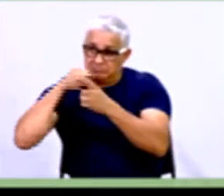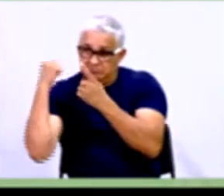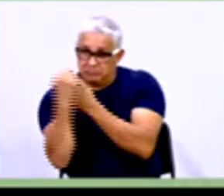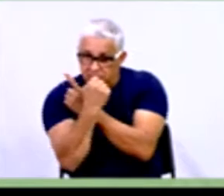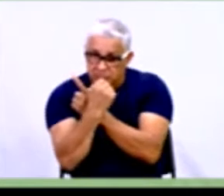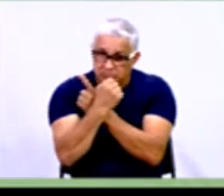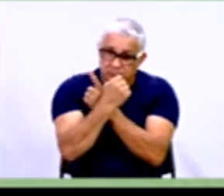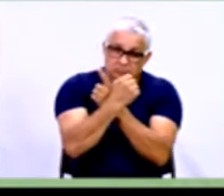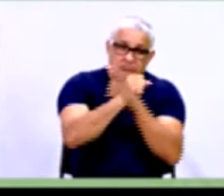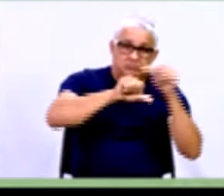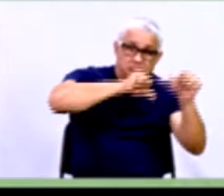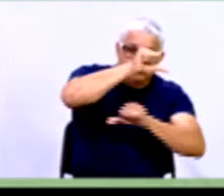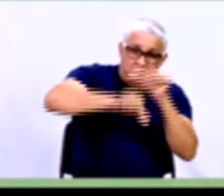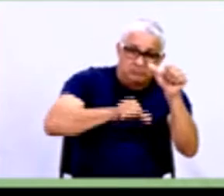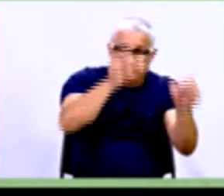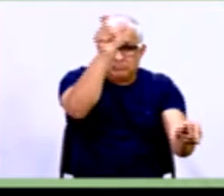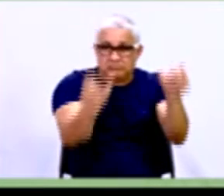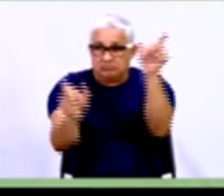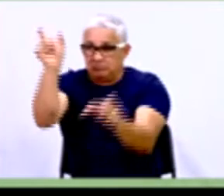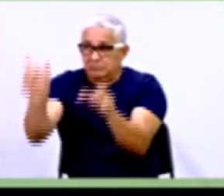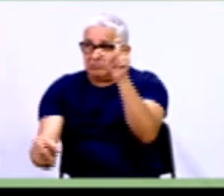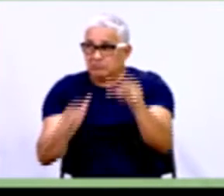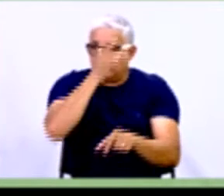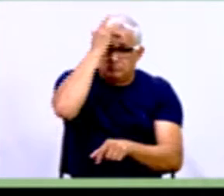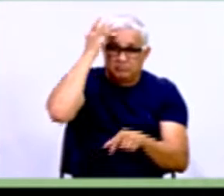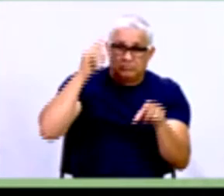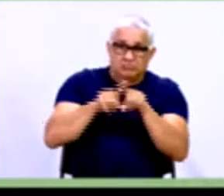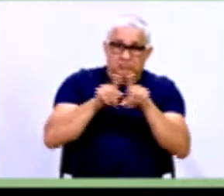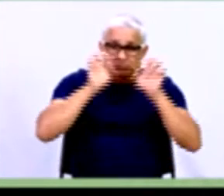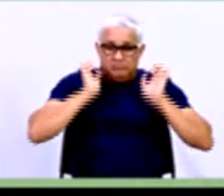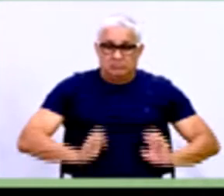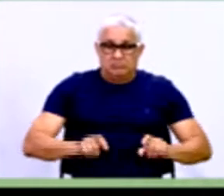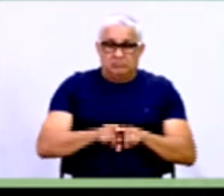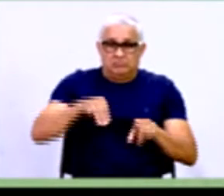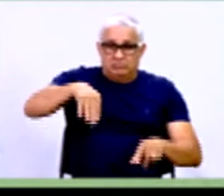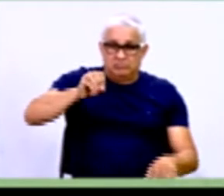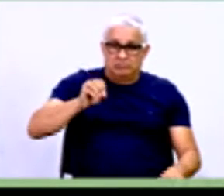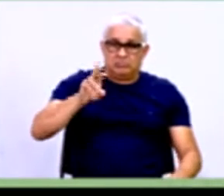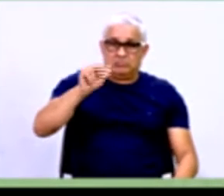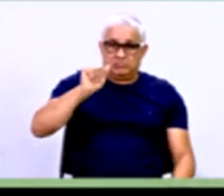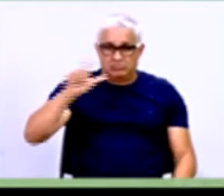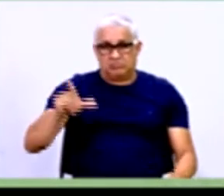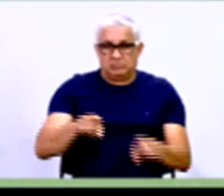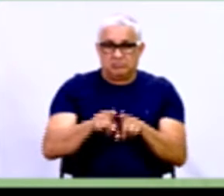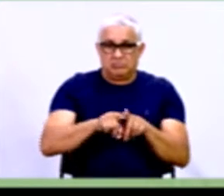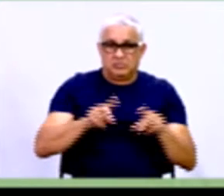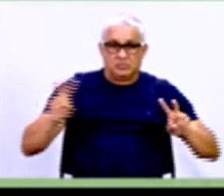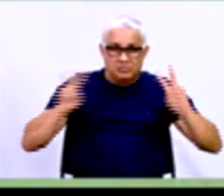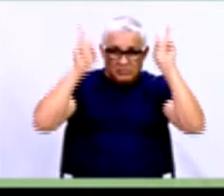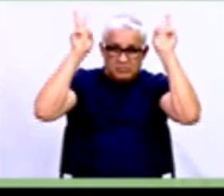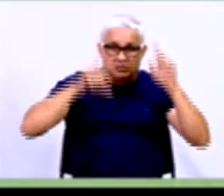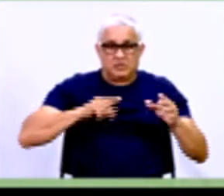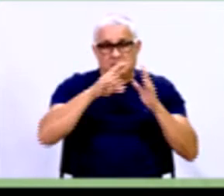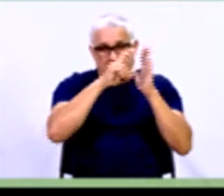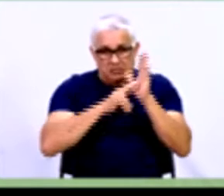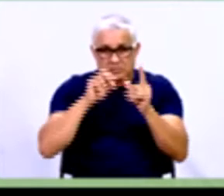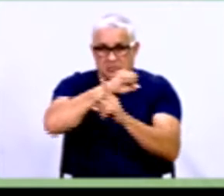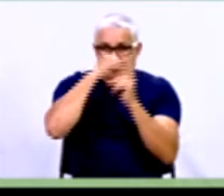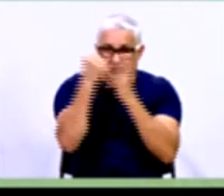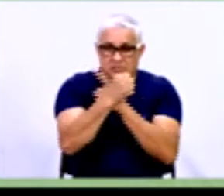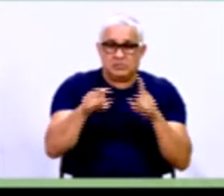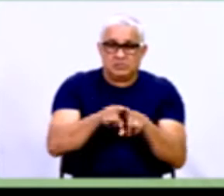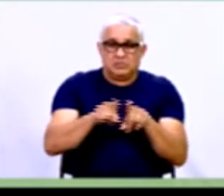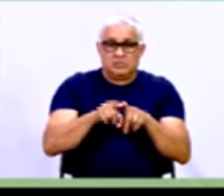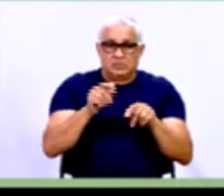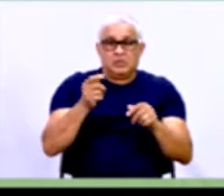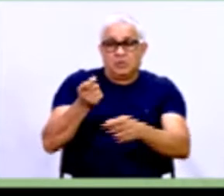à transformação do homem. Institui valores éticos e morais, constitui regras sociais e gera